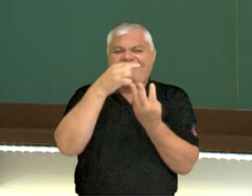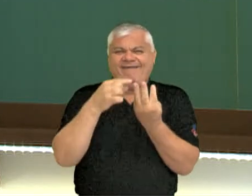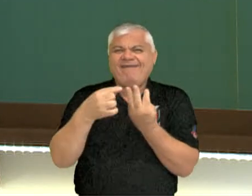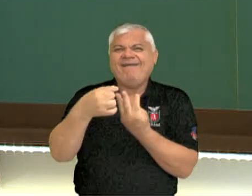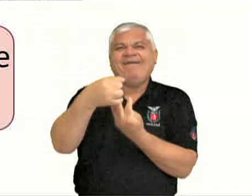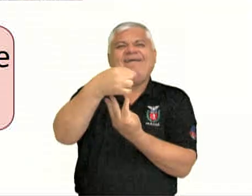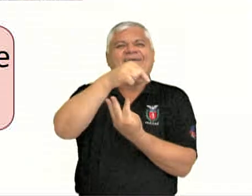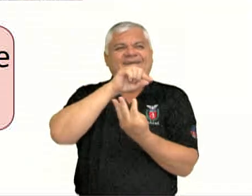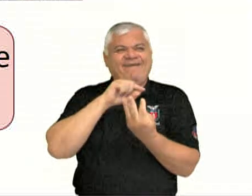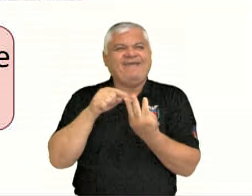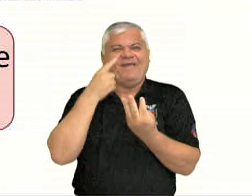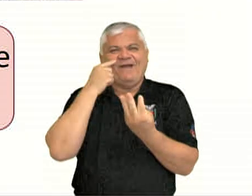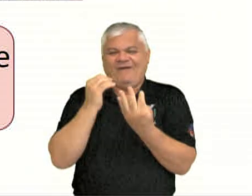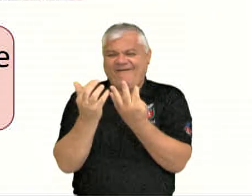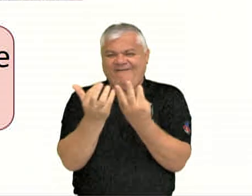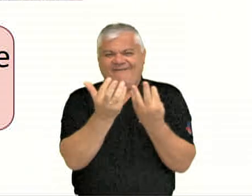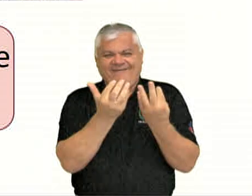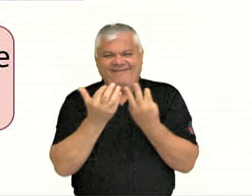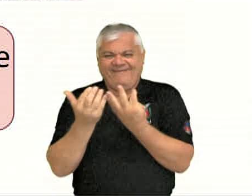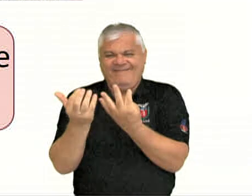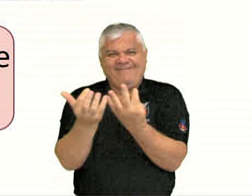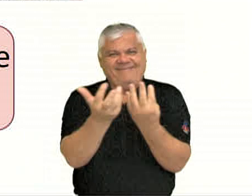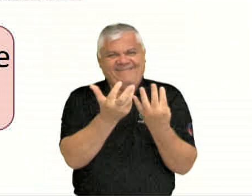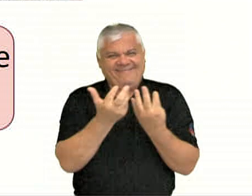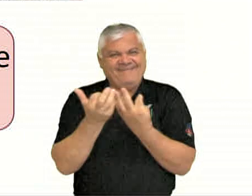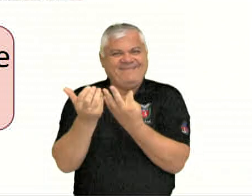ele vai ter esse formatinho de chifre, de